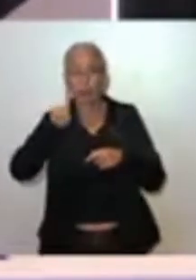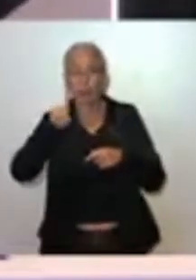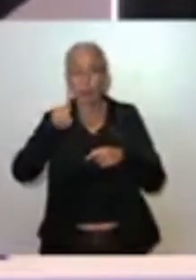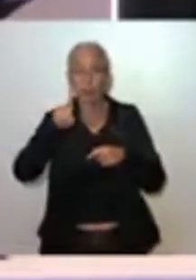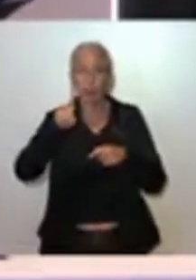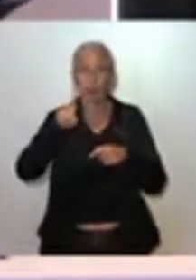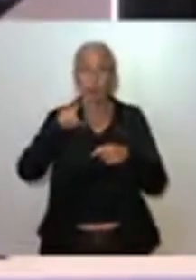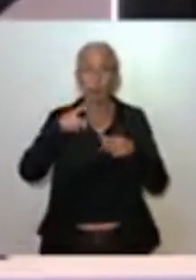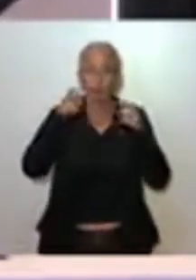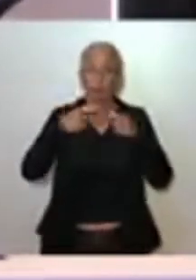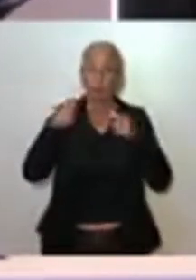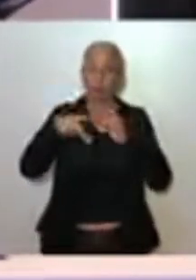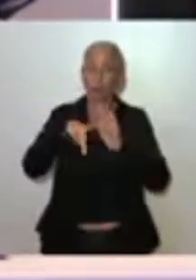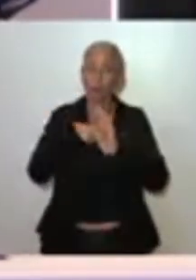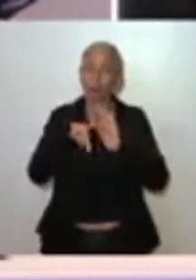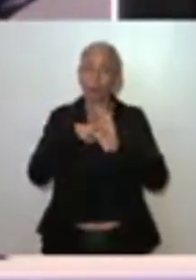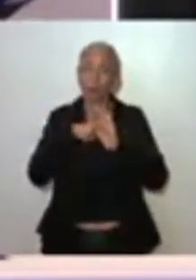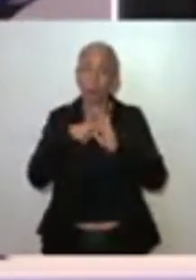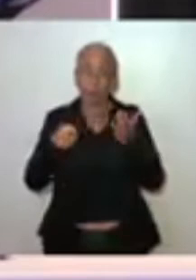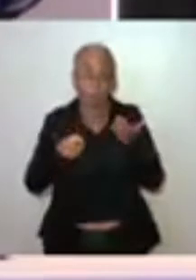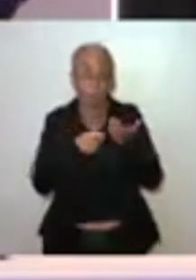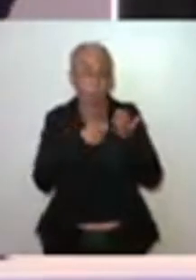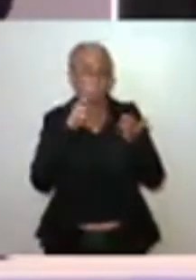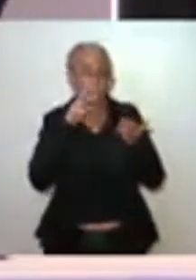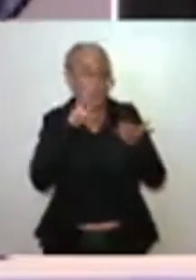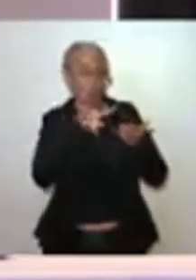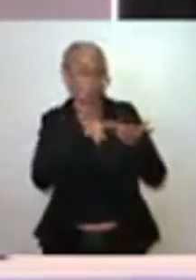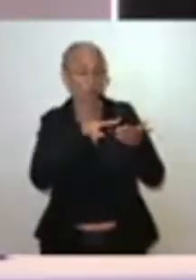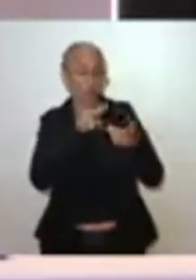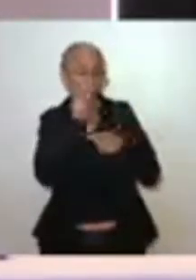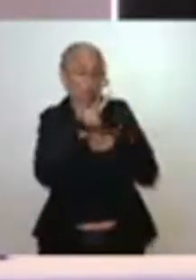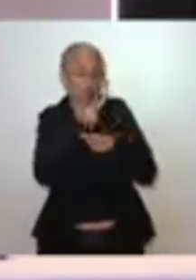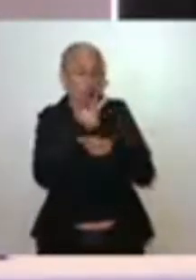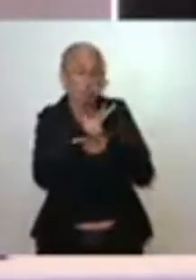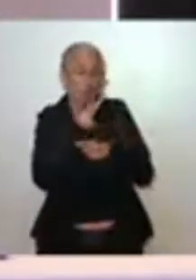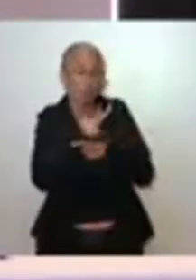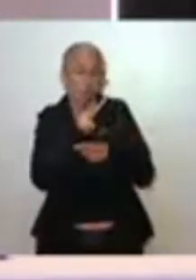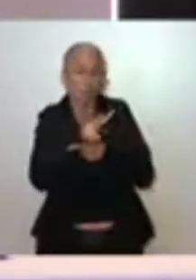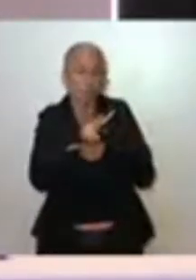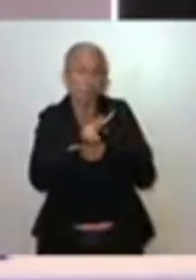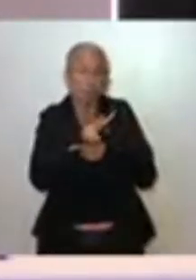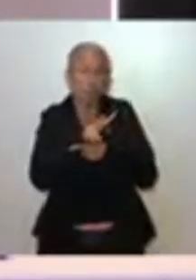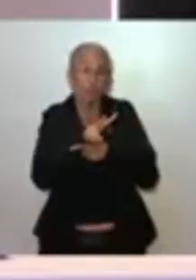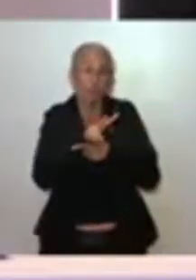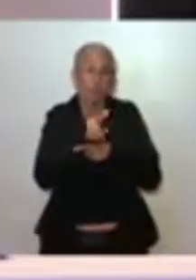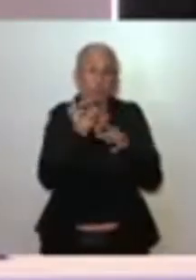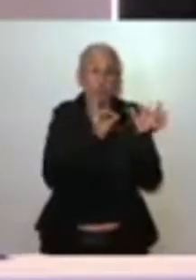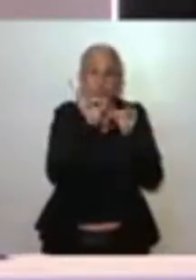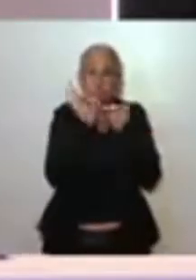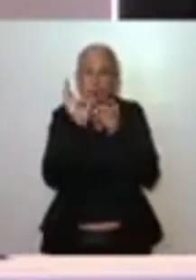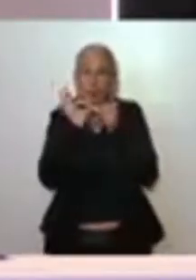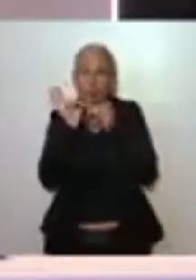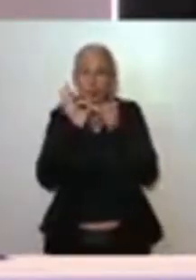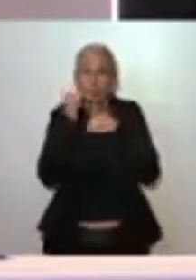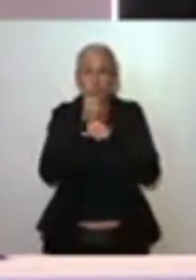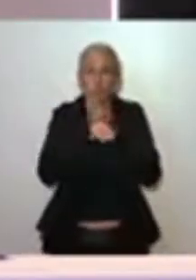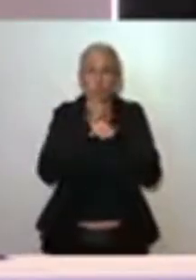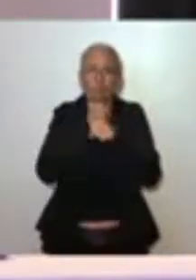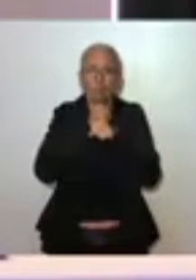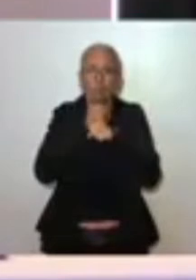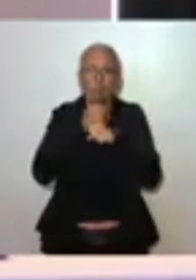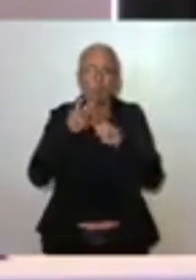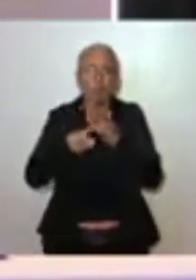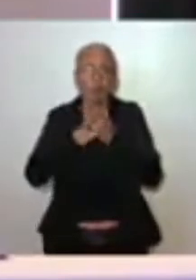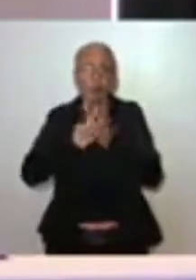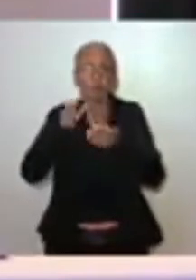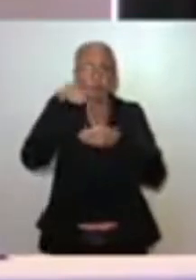se tiver alguma sugestão beleza e se não tiver de uma sugestão ficam sistema o sistema e aprimorado todo ano a gente antes das eleições